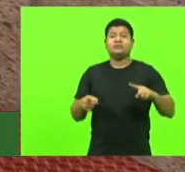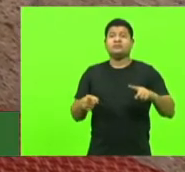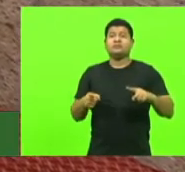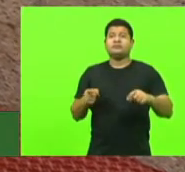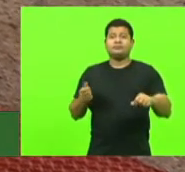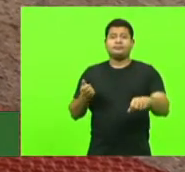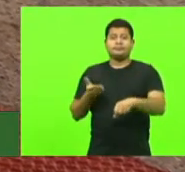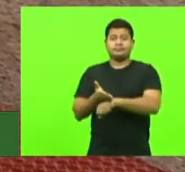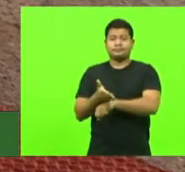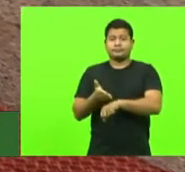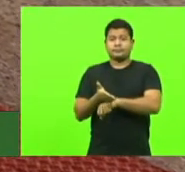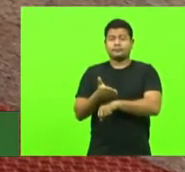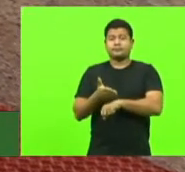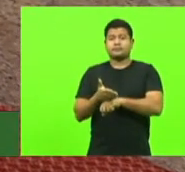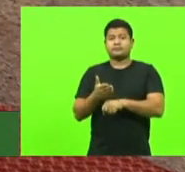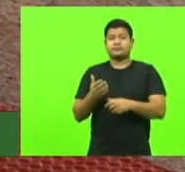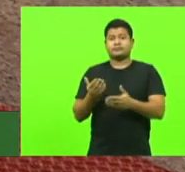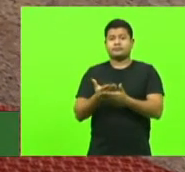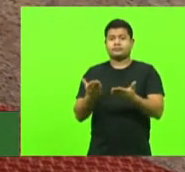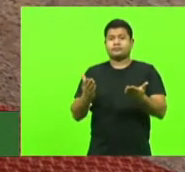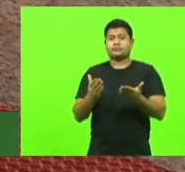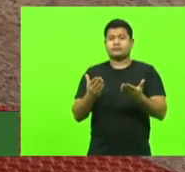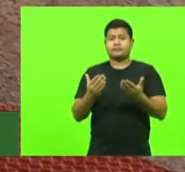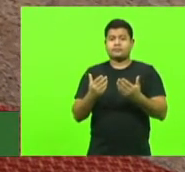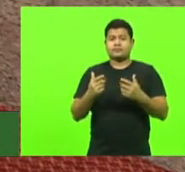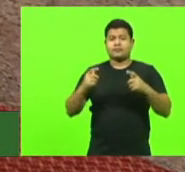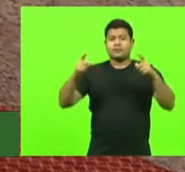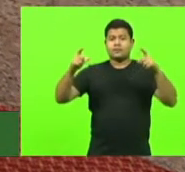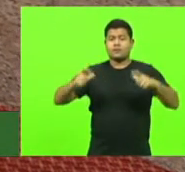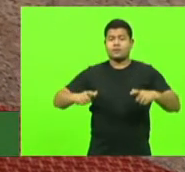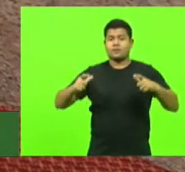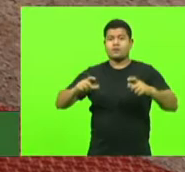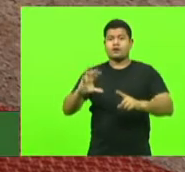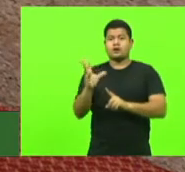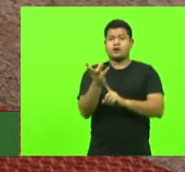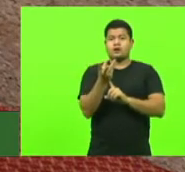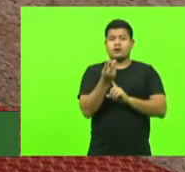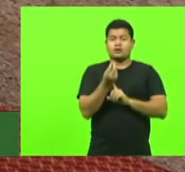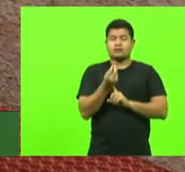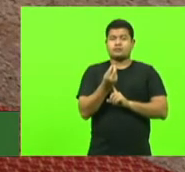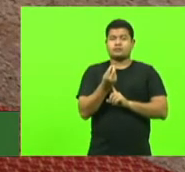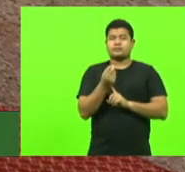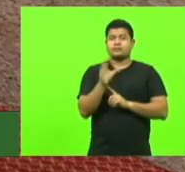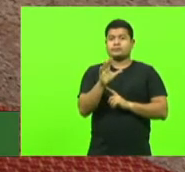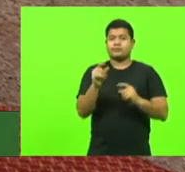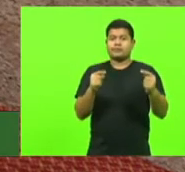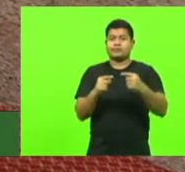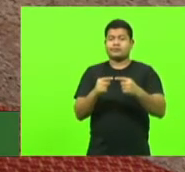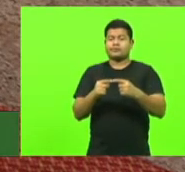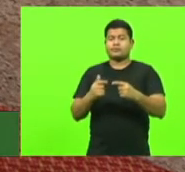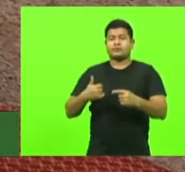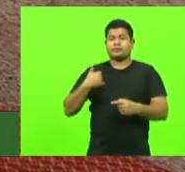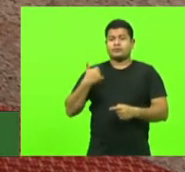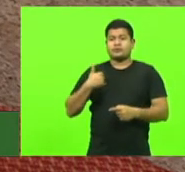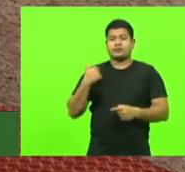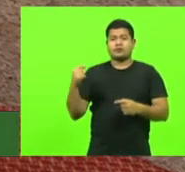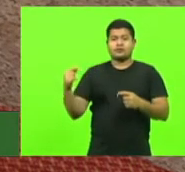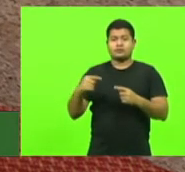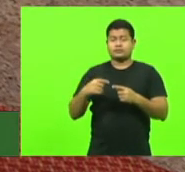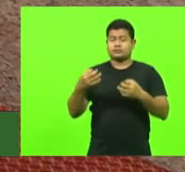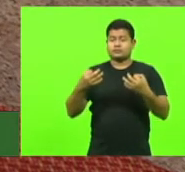em exposições de arte e espetáculos que dispõem de conteúdo impróprio para crianças e adolescentes.